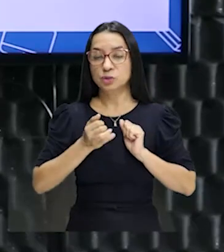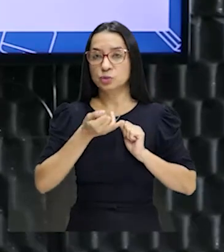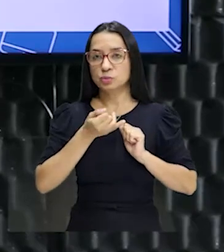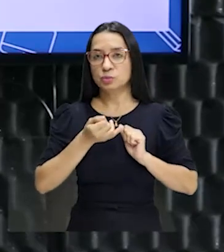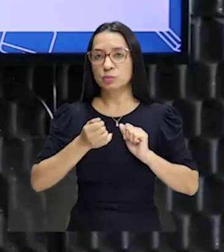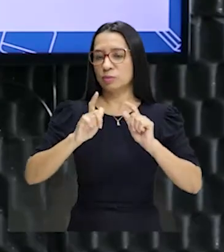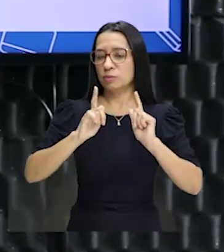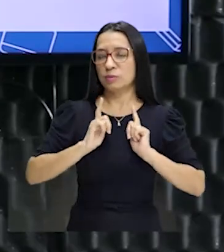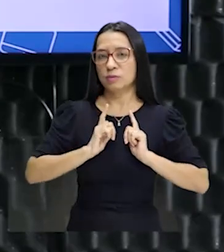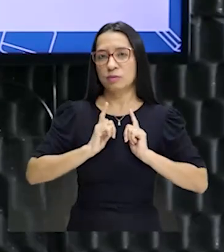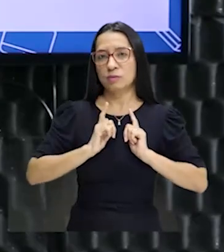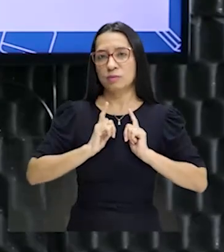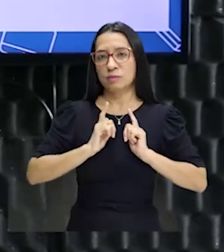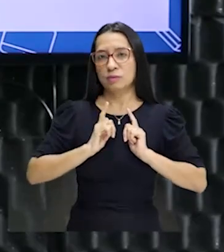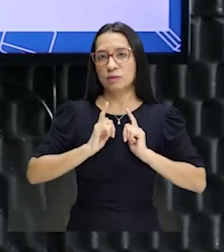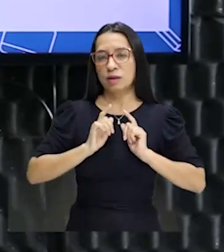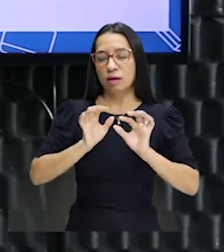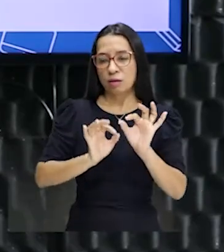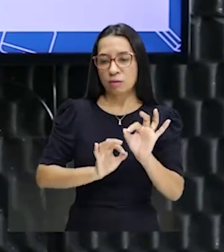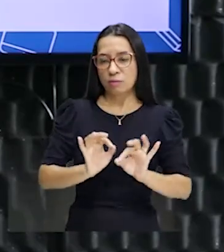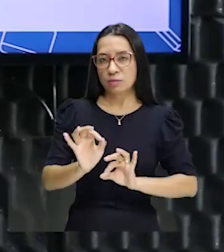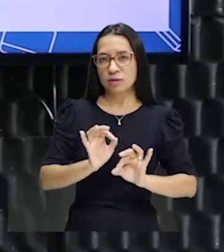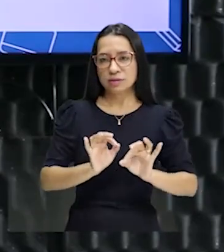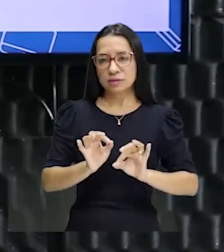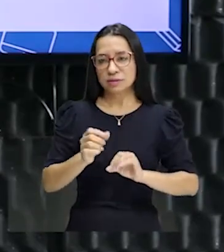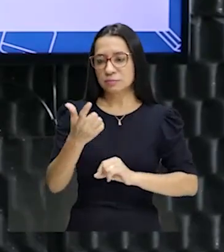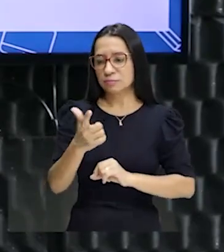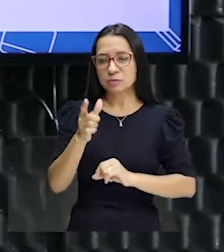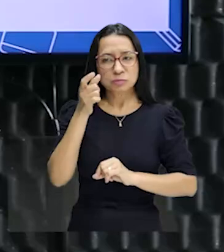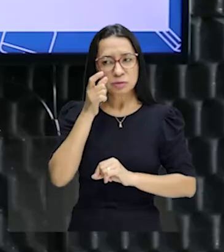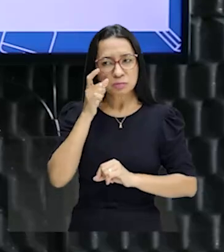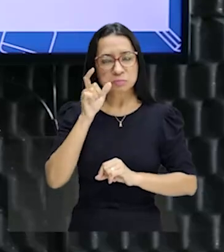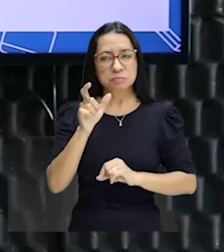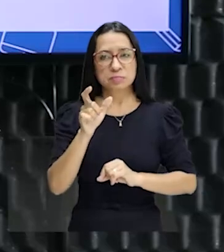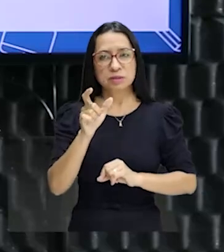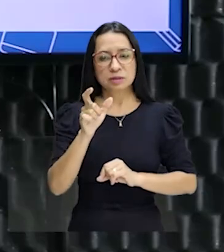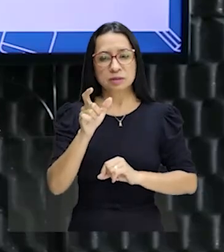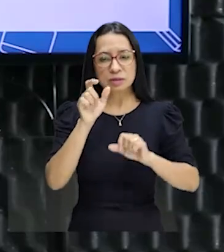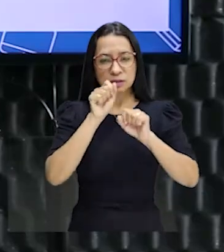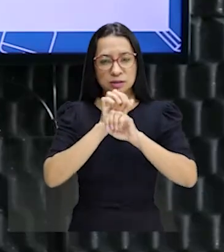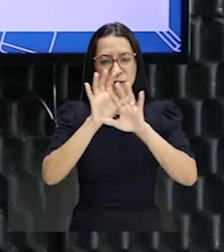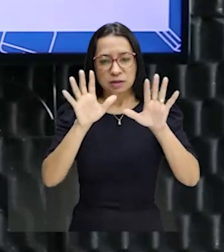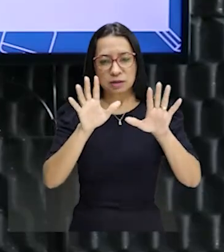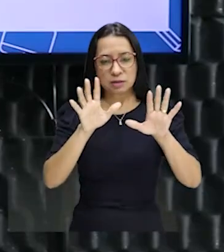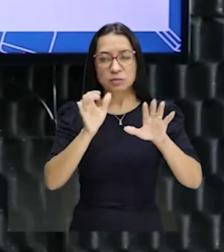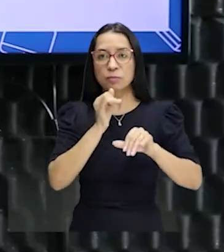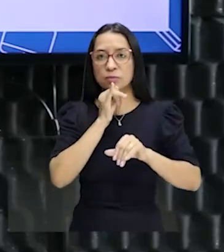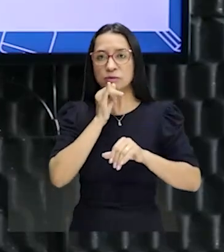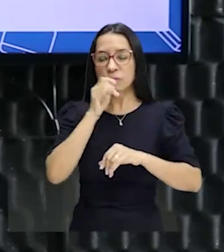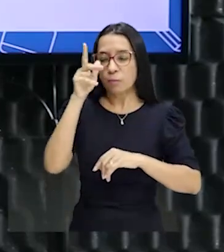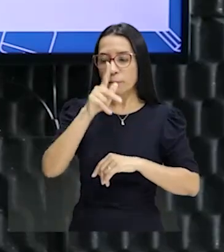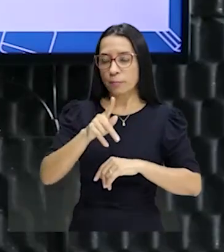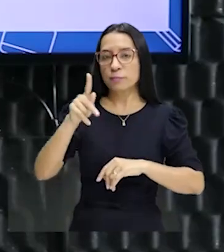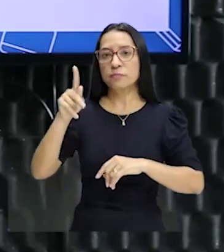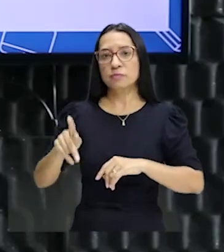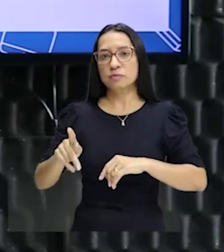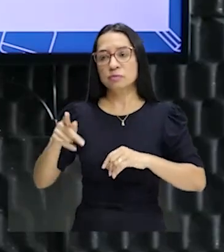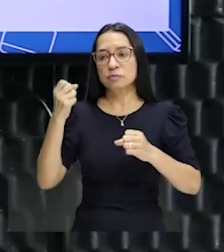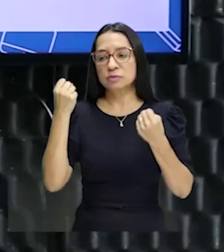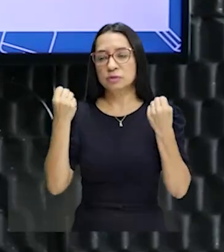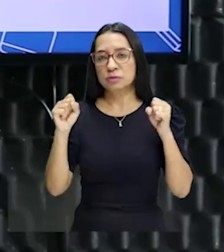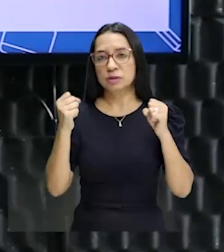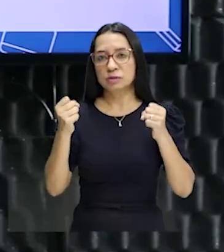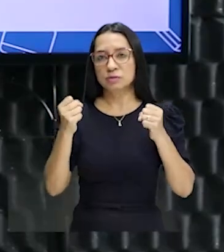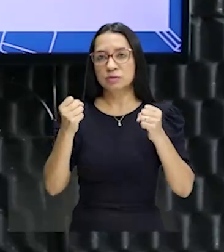formação desinteressada. Por exemplo, que seja mais claro, professor. Eu sou professor de educação física de vocês.